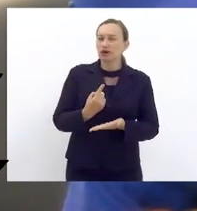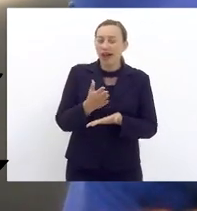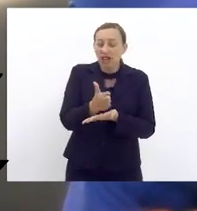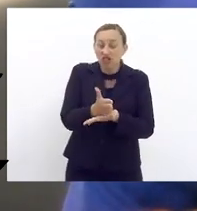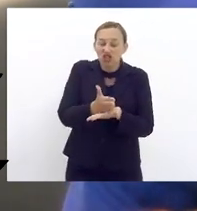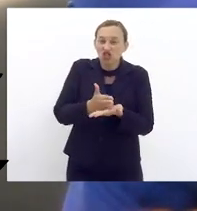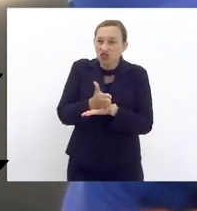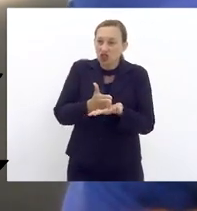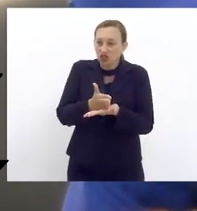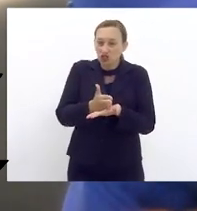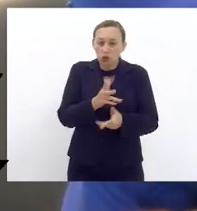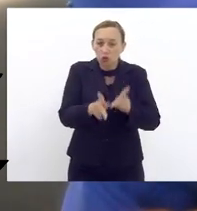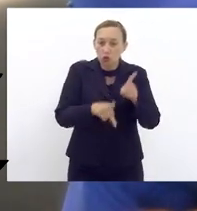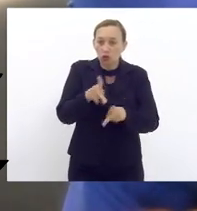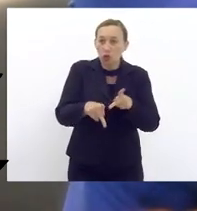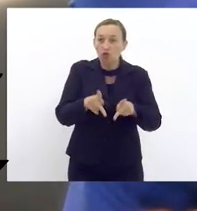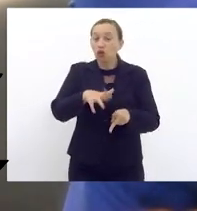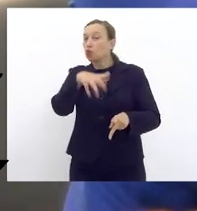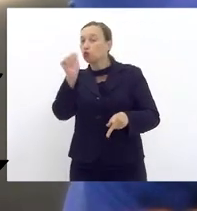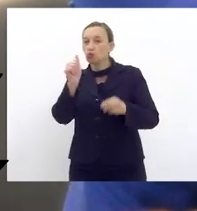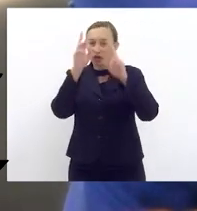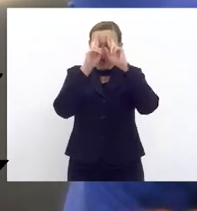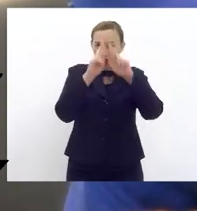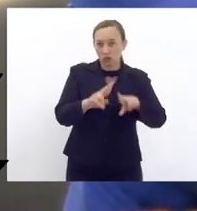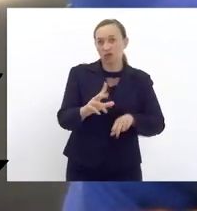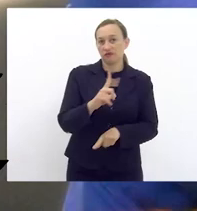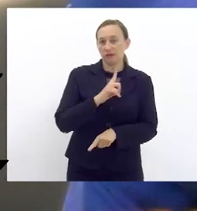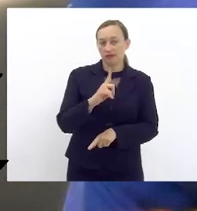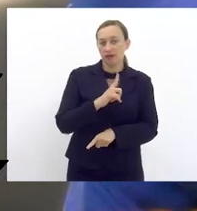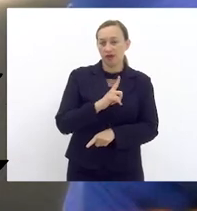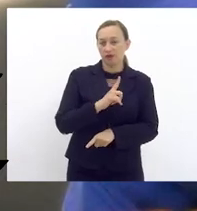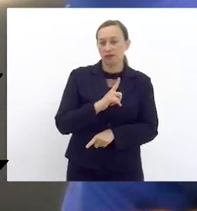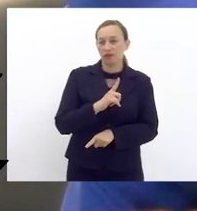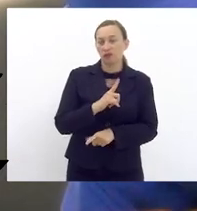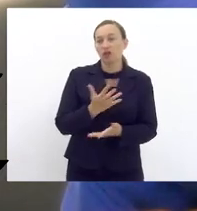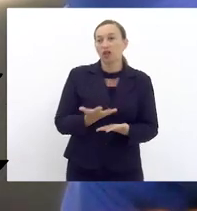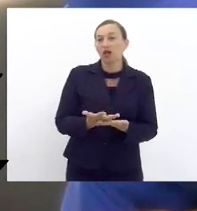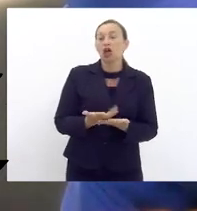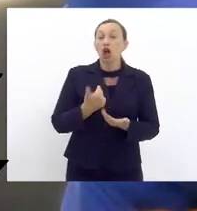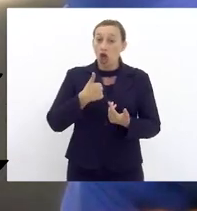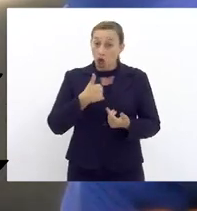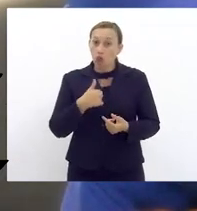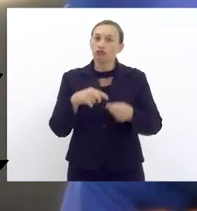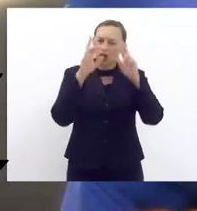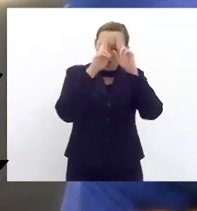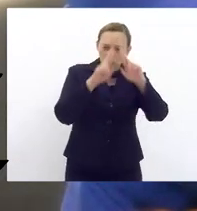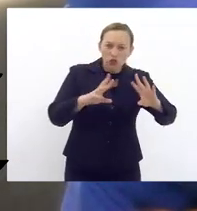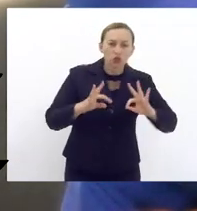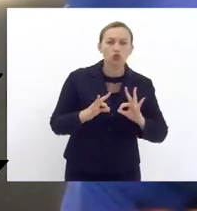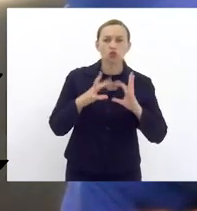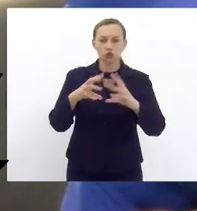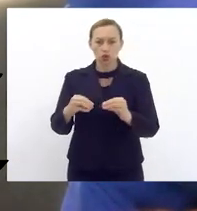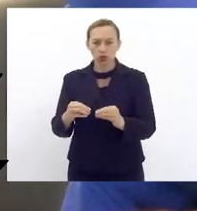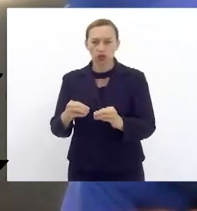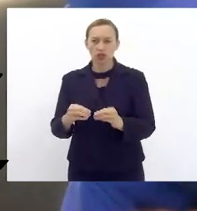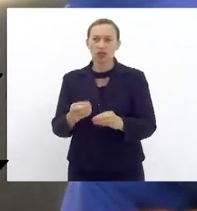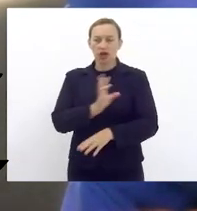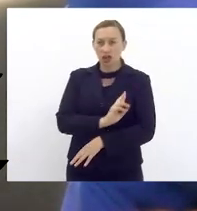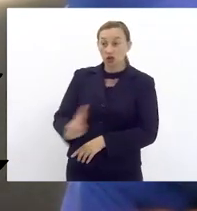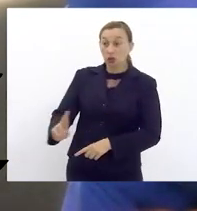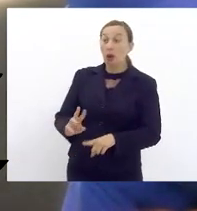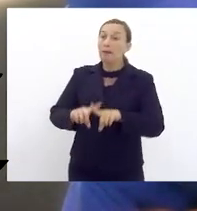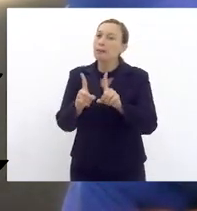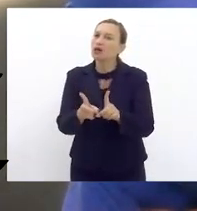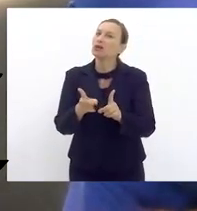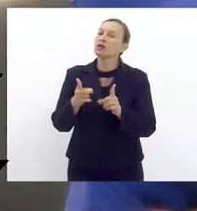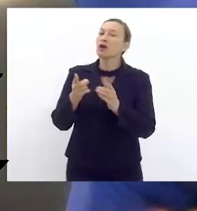o respeito ele nunca vai chegar eu tô aqui por vocês eu respeito todas as religiões mas eu quero que vocês pensem